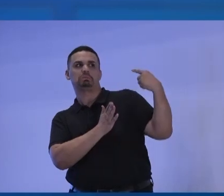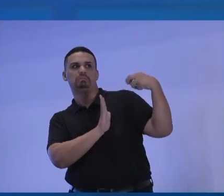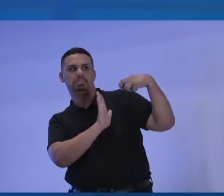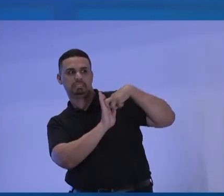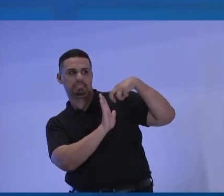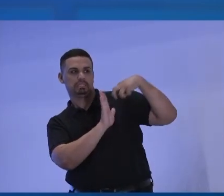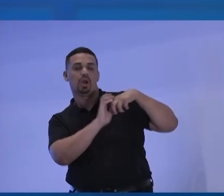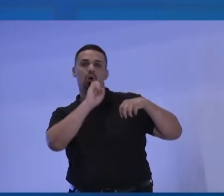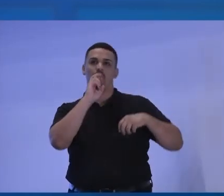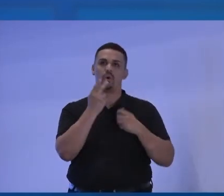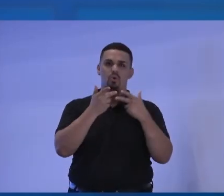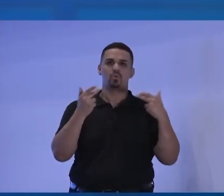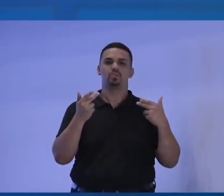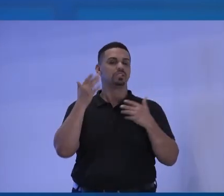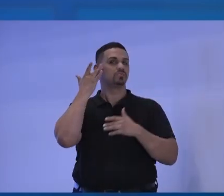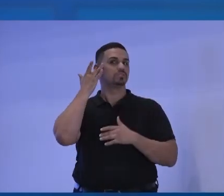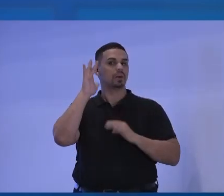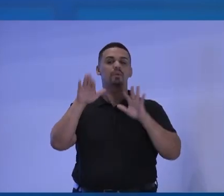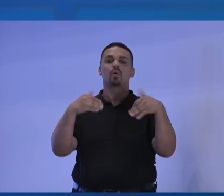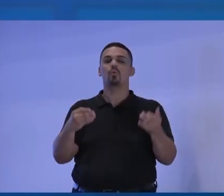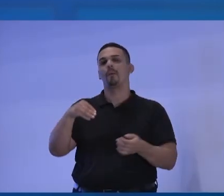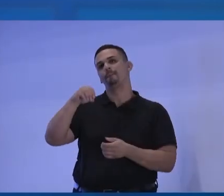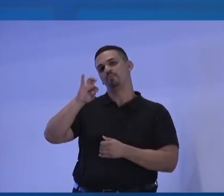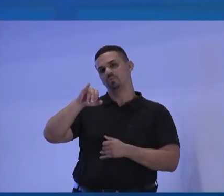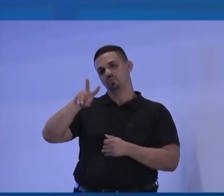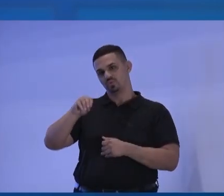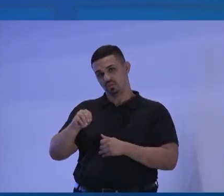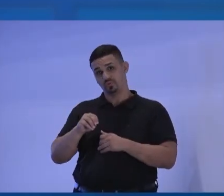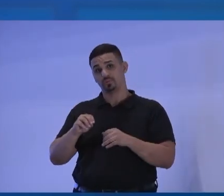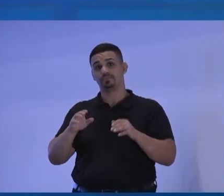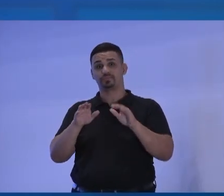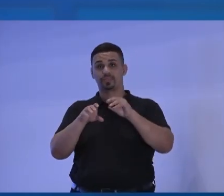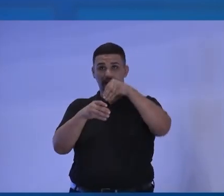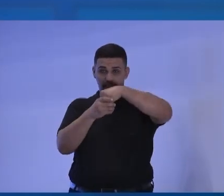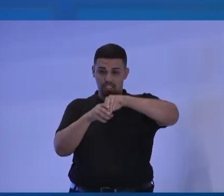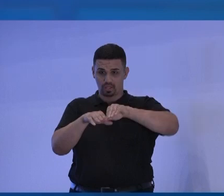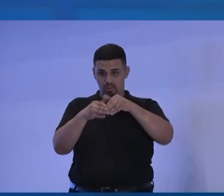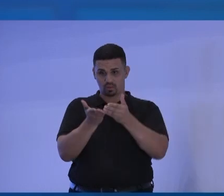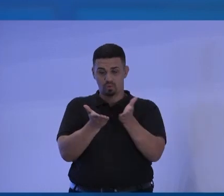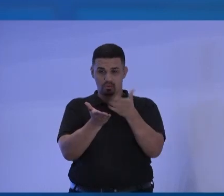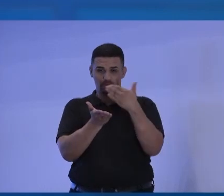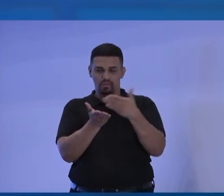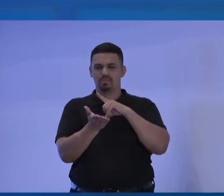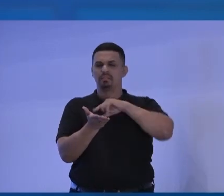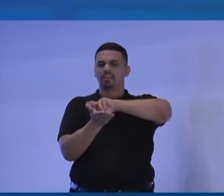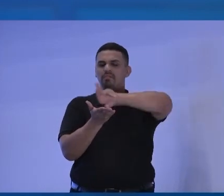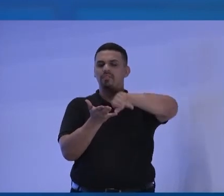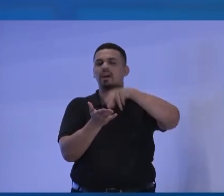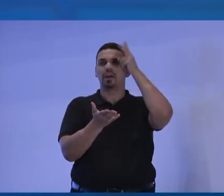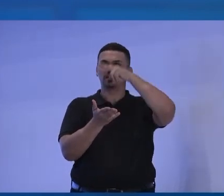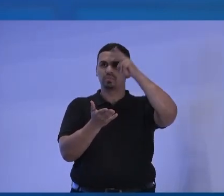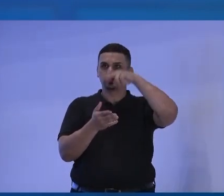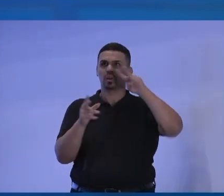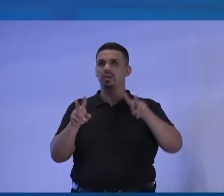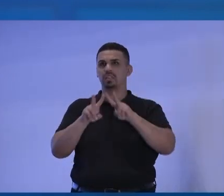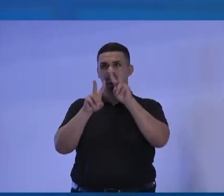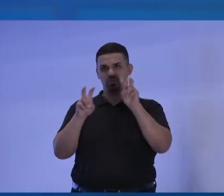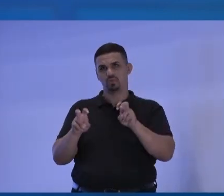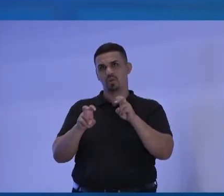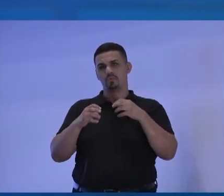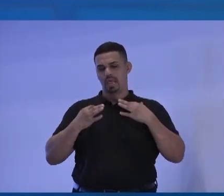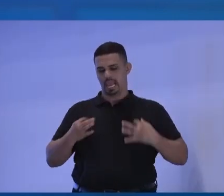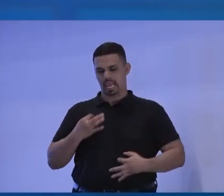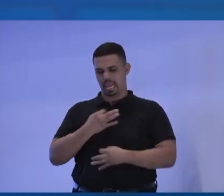doença, mas era assim que era vista. A Bíblia traz várias histórias, né? Sobre a lepra. Esse desenho, essa